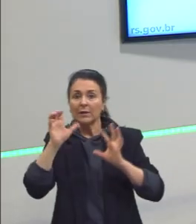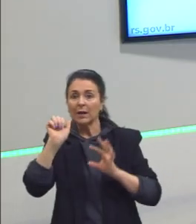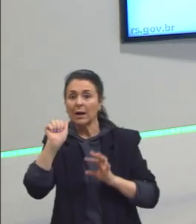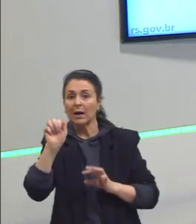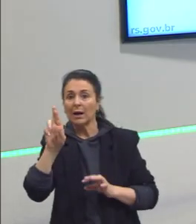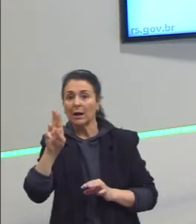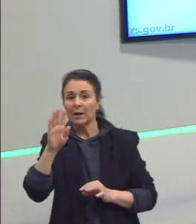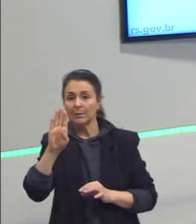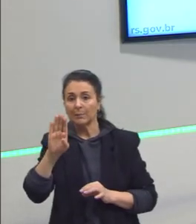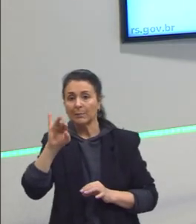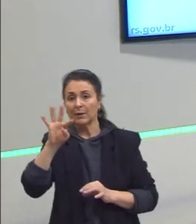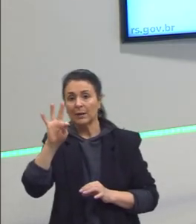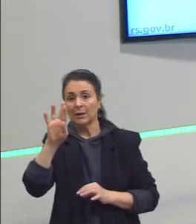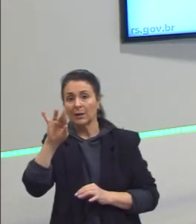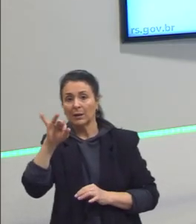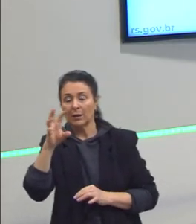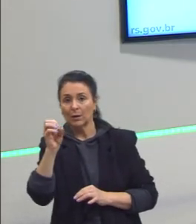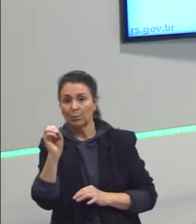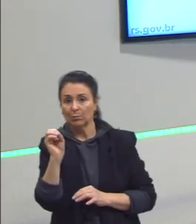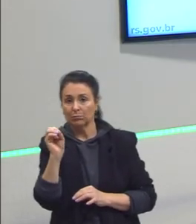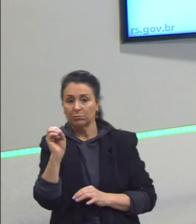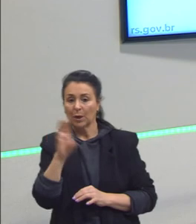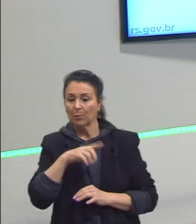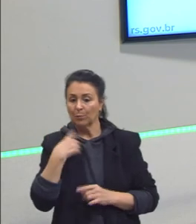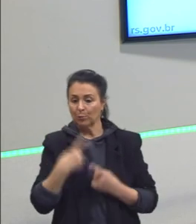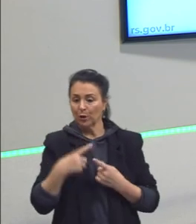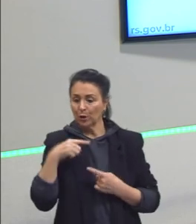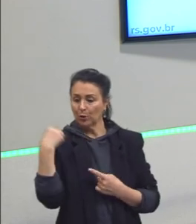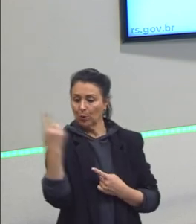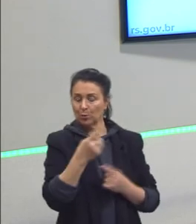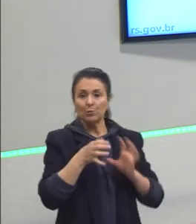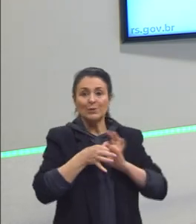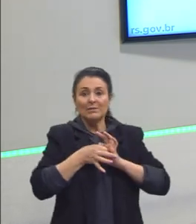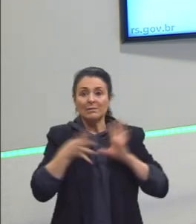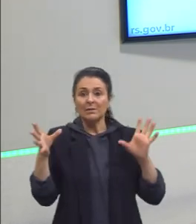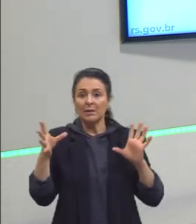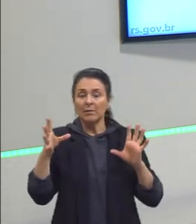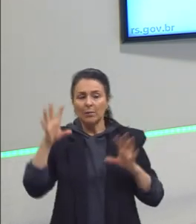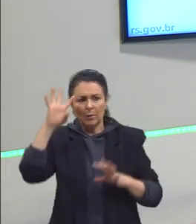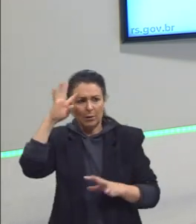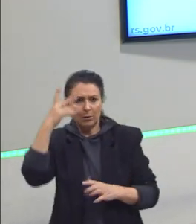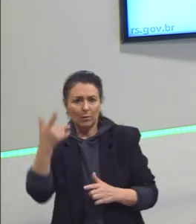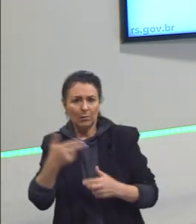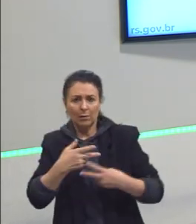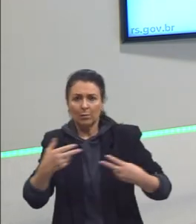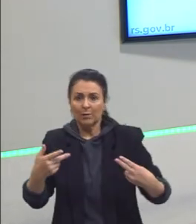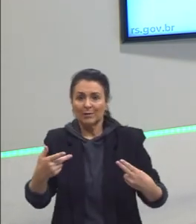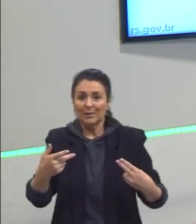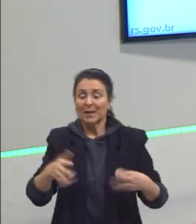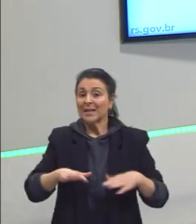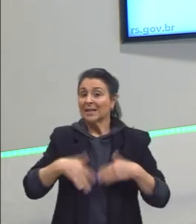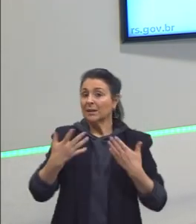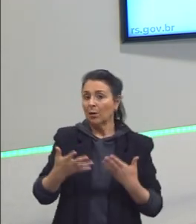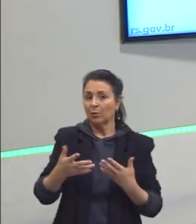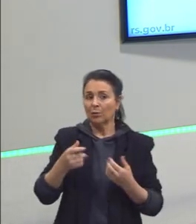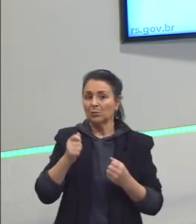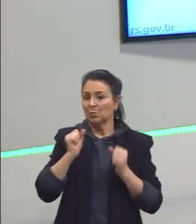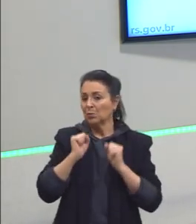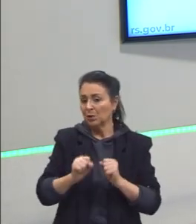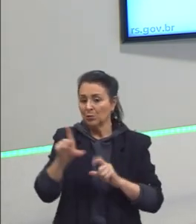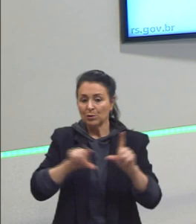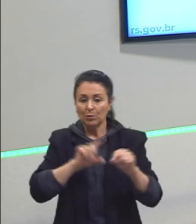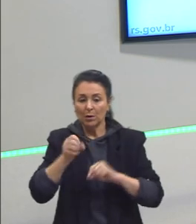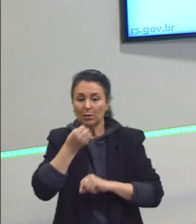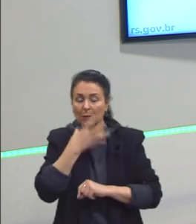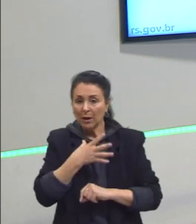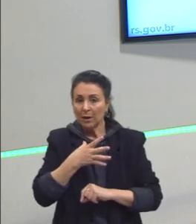não somos livres somos seres livres para tomarmos as nossas decisões e portanto nós podemos ir para o bem e para